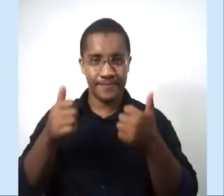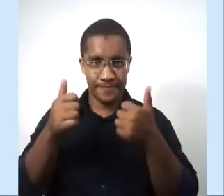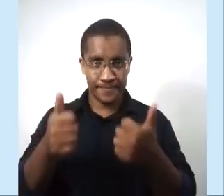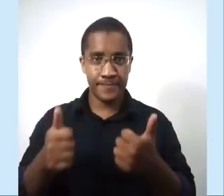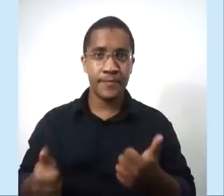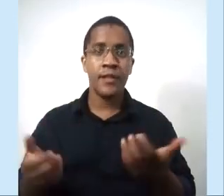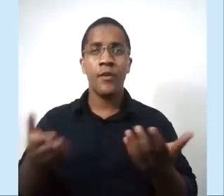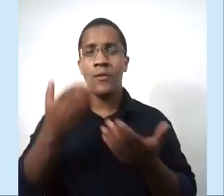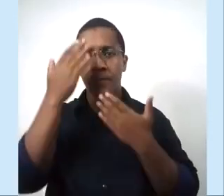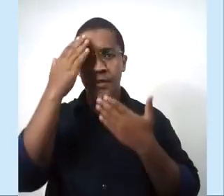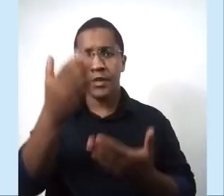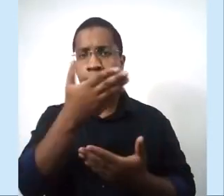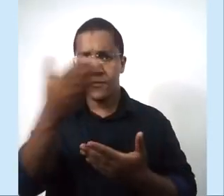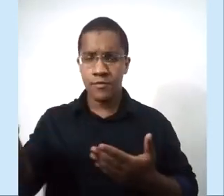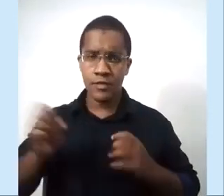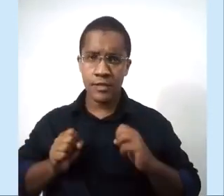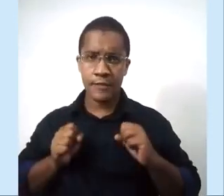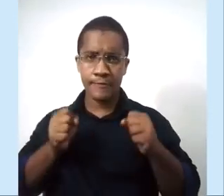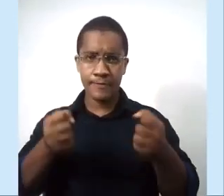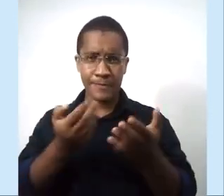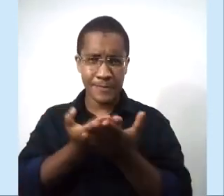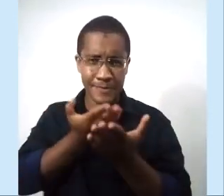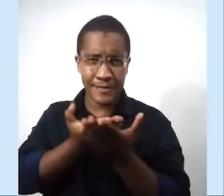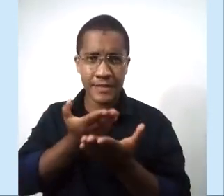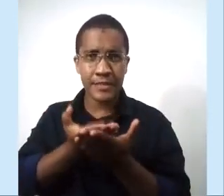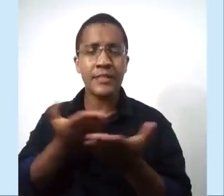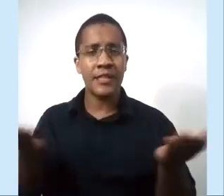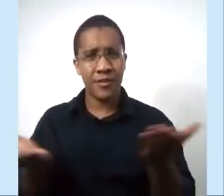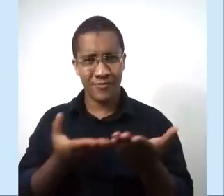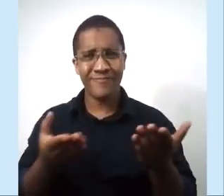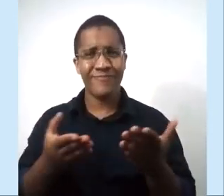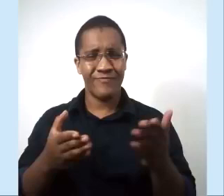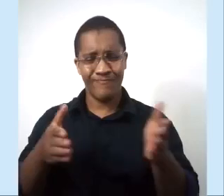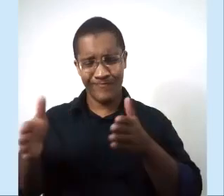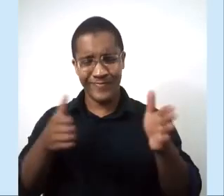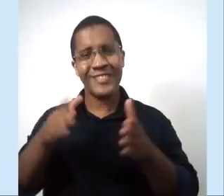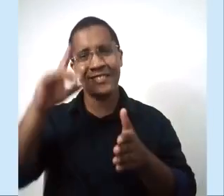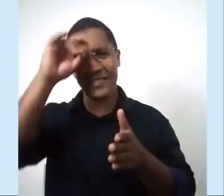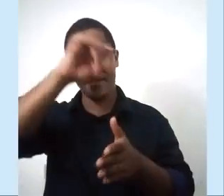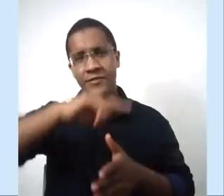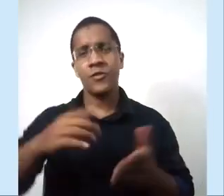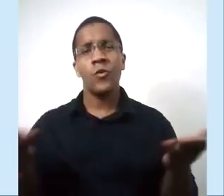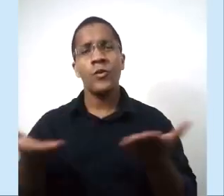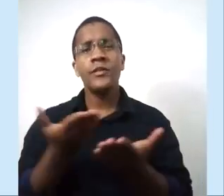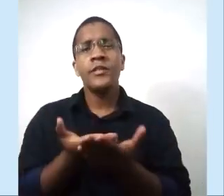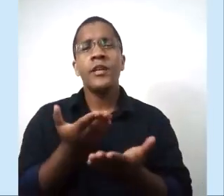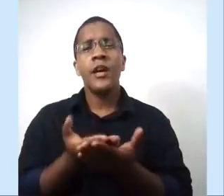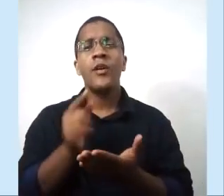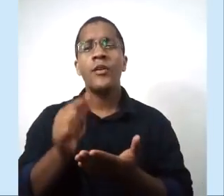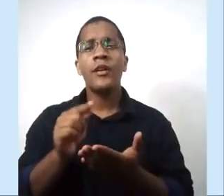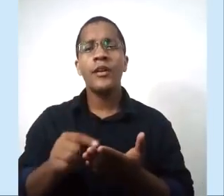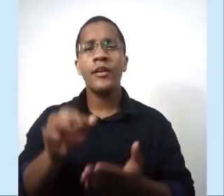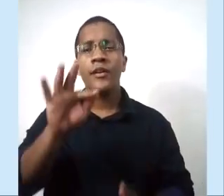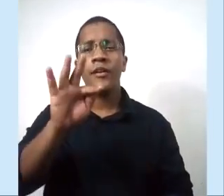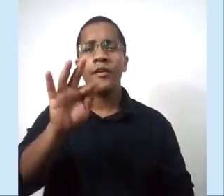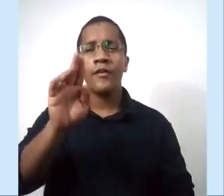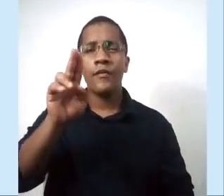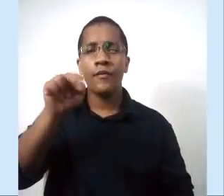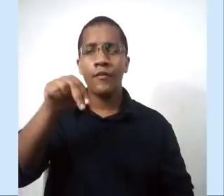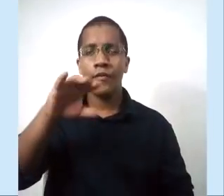presença, pelo empenho que vocês estão tendo de estudar nesse momento tão difícil. Hoje a nossa aula será sobre